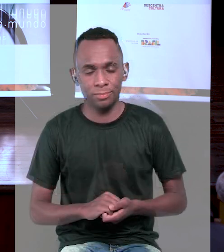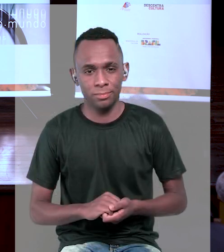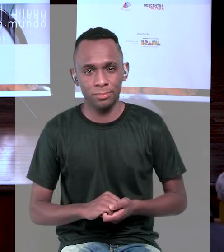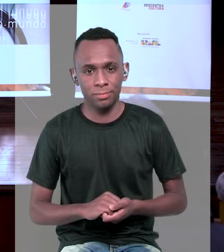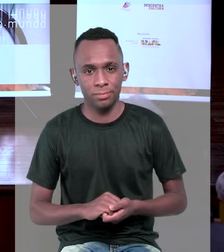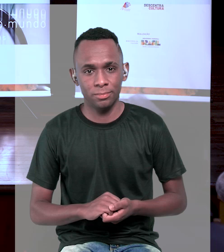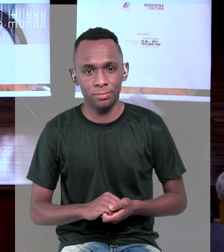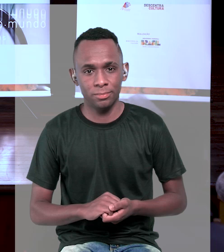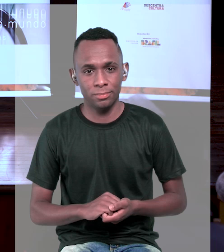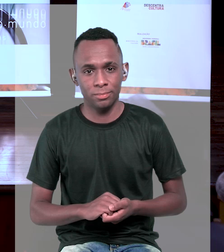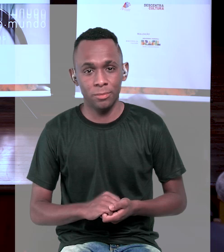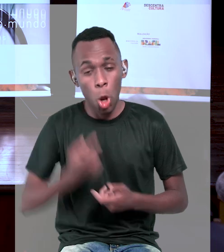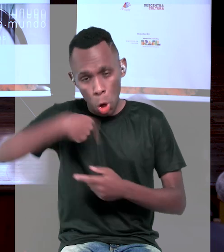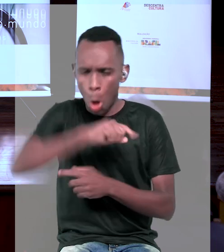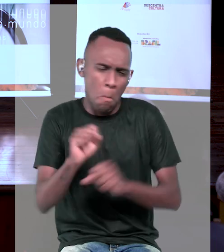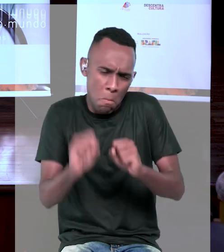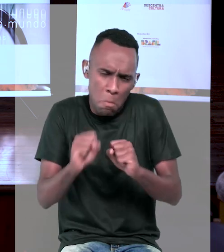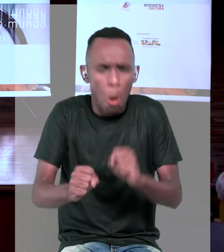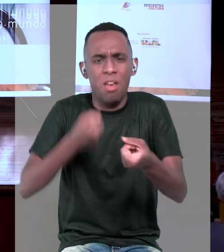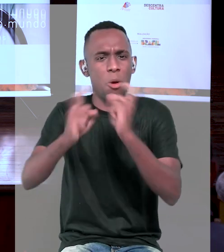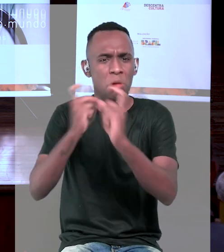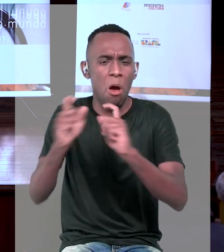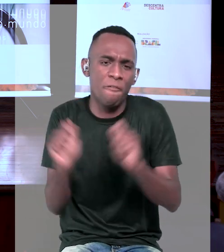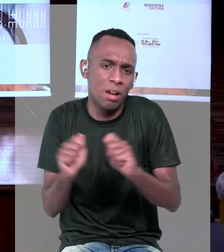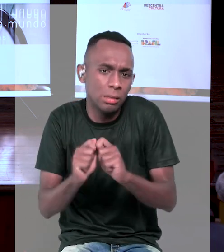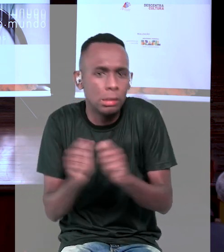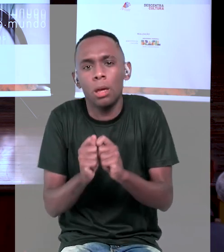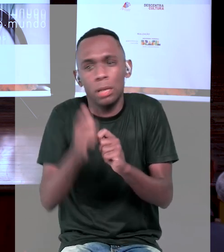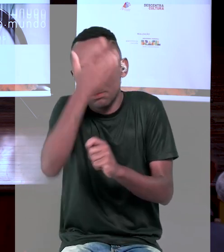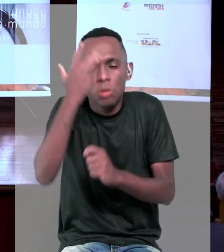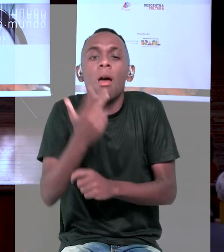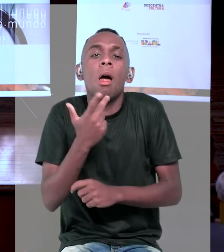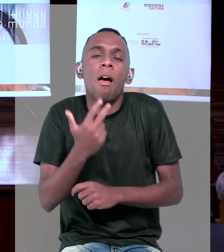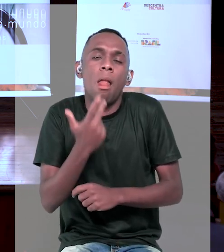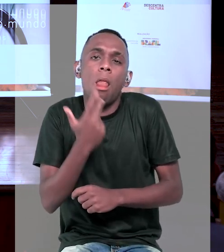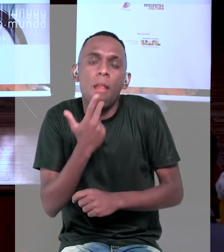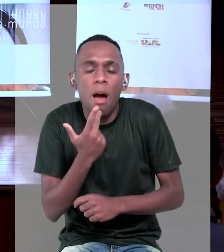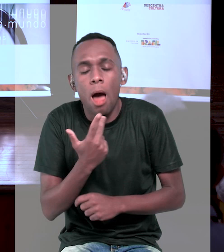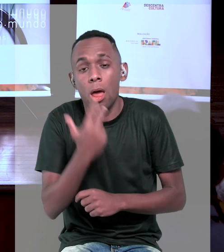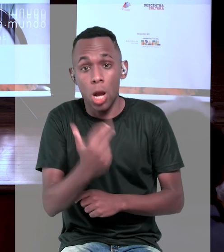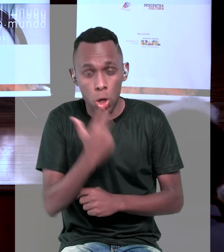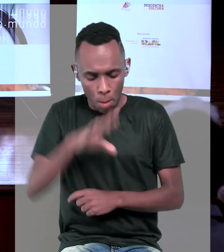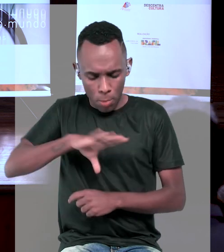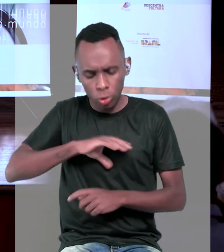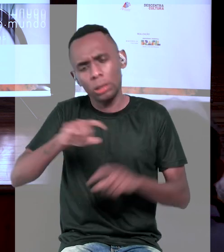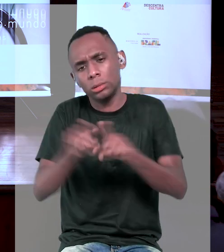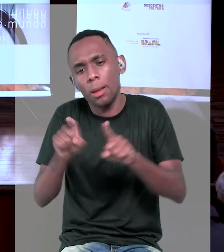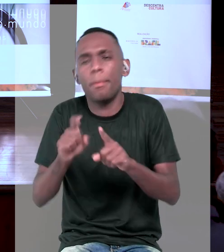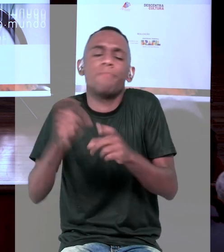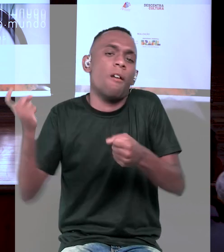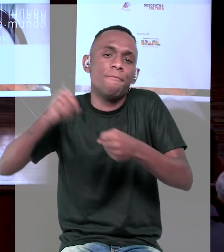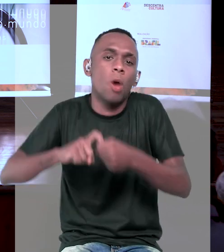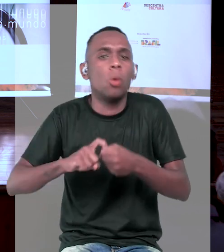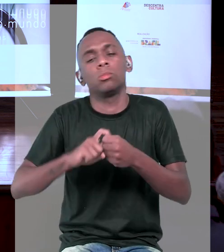Nós podemos fazer reunião dos que falam língua portuguesa, podemos fazer uma recuperação das